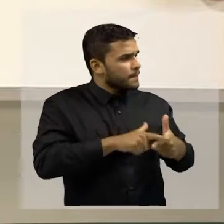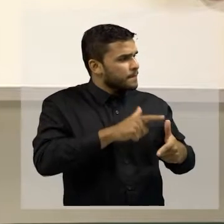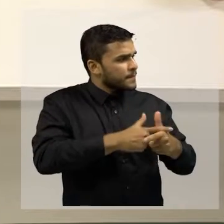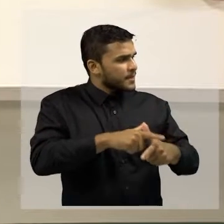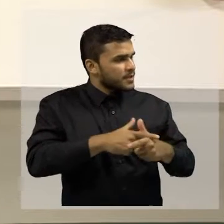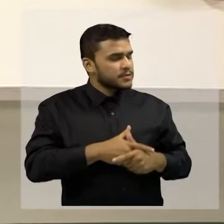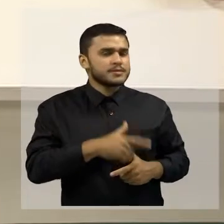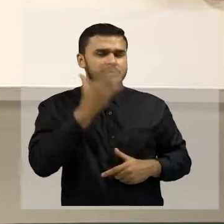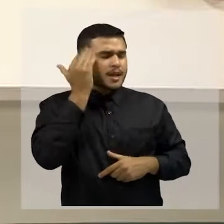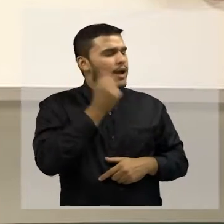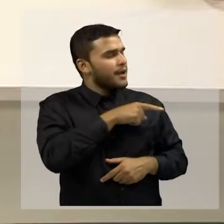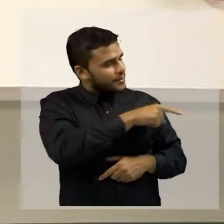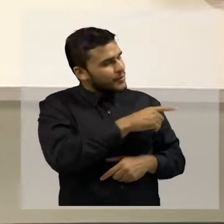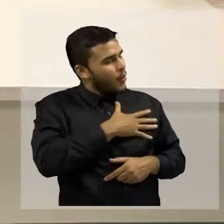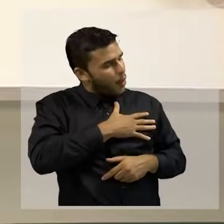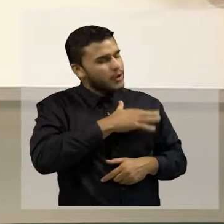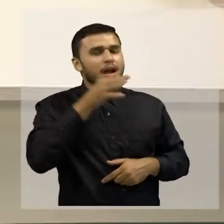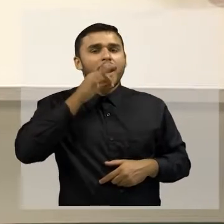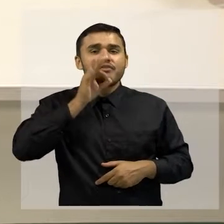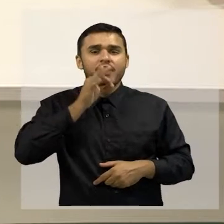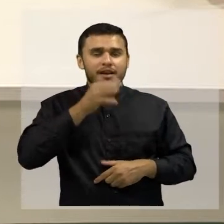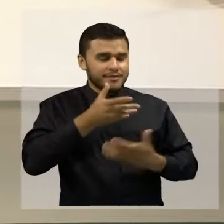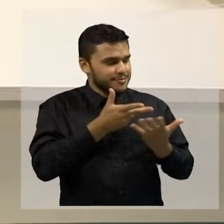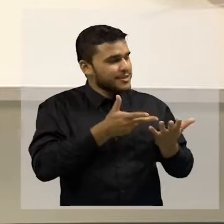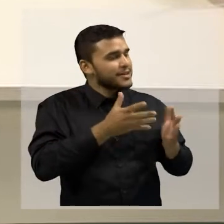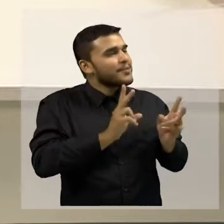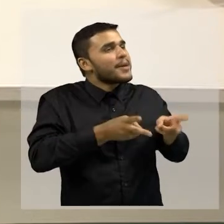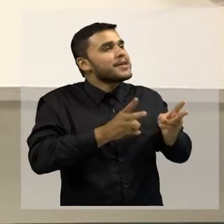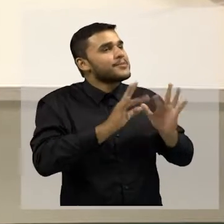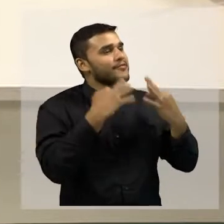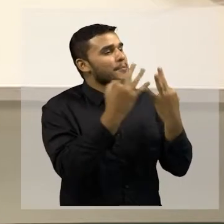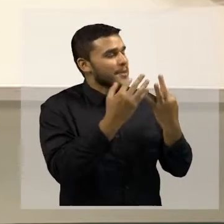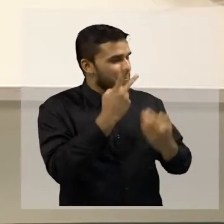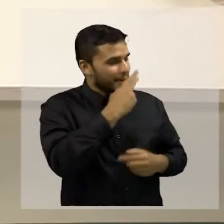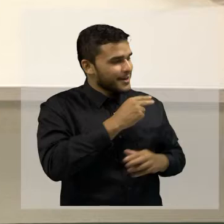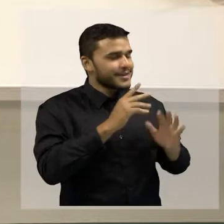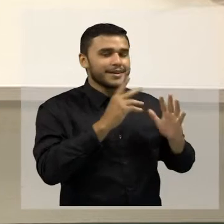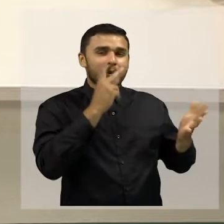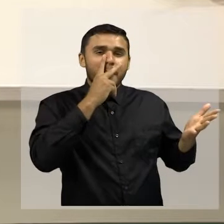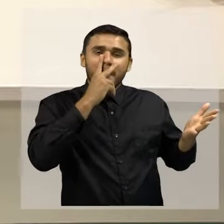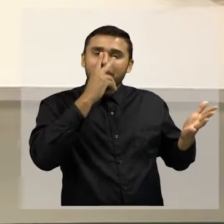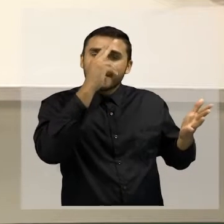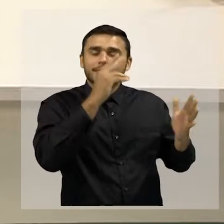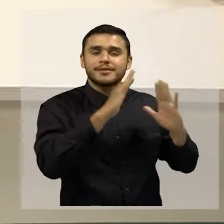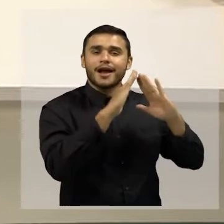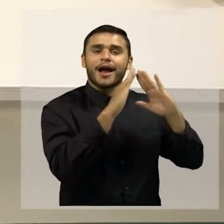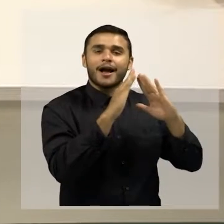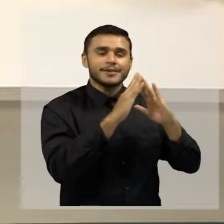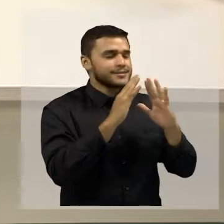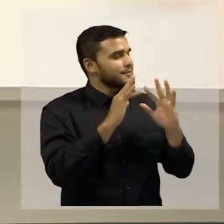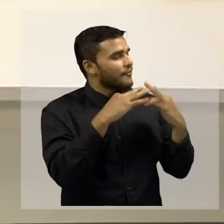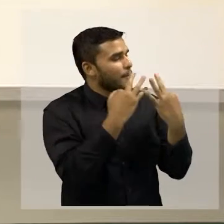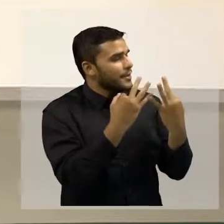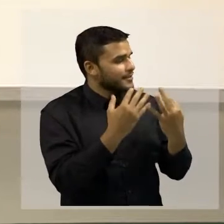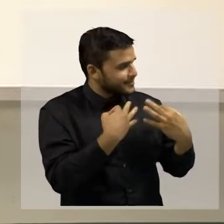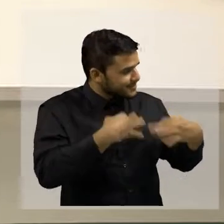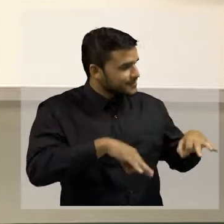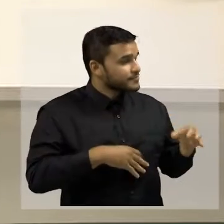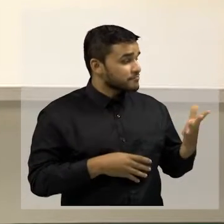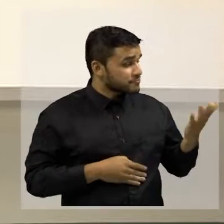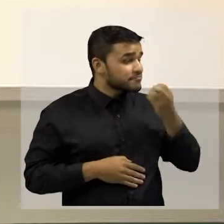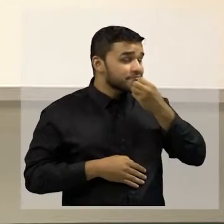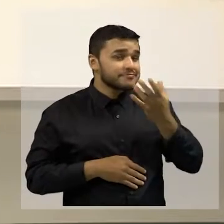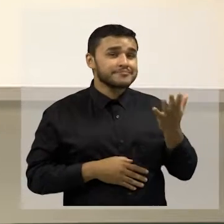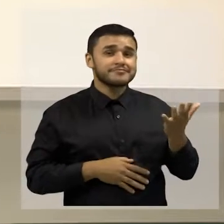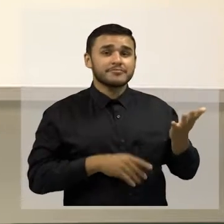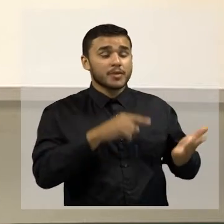você gosta de Adoro, café adoro, e é sou um fã. lugar clássico e importante para sentar e conversar um pouquinho, né? Sem dúvida. Mas